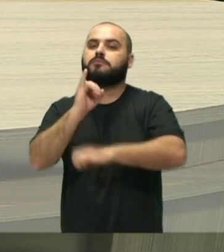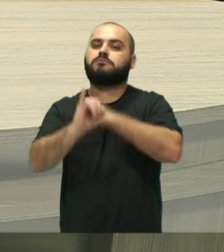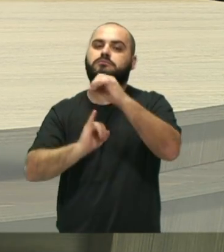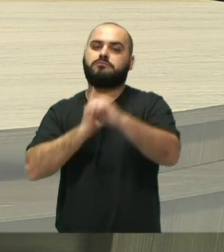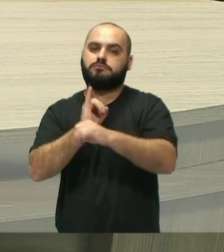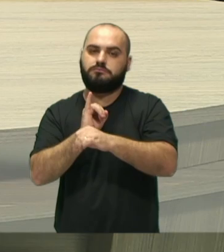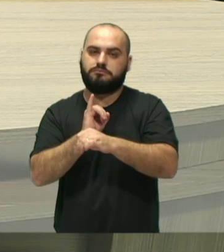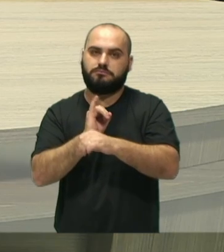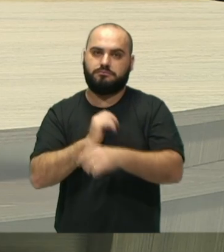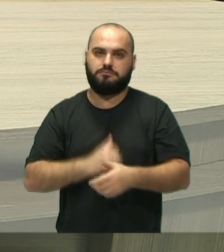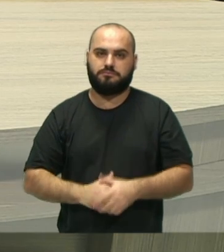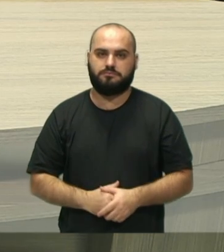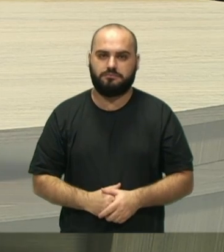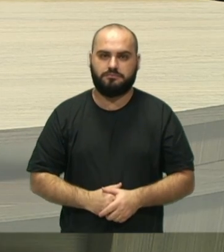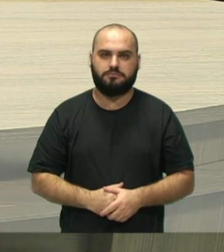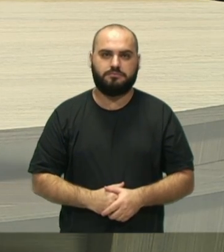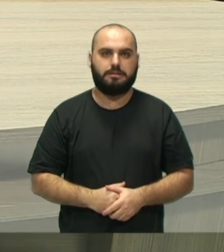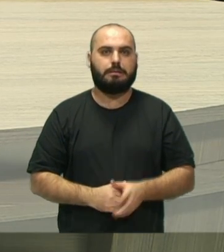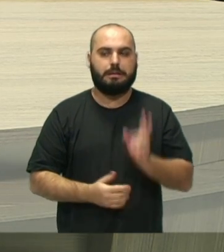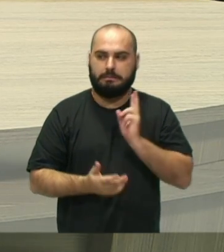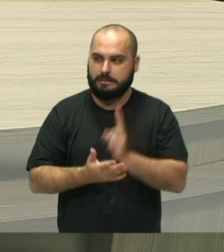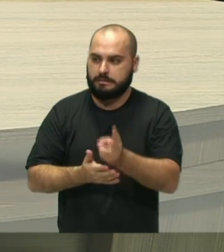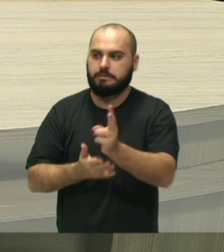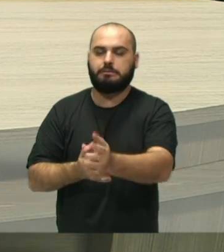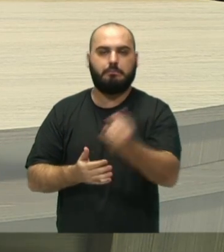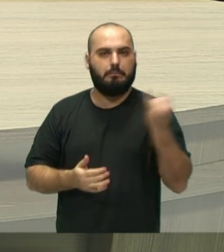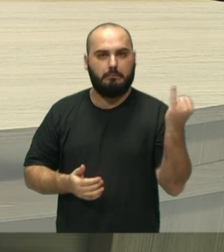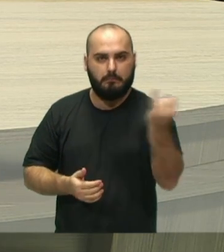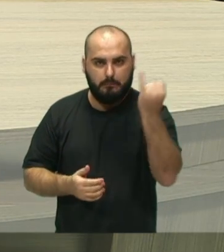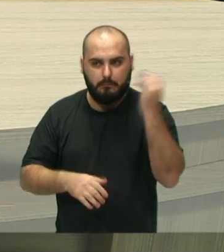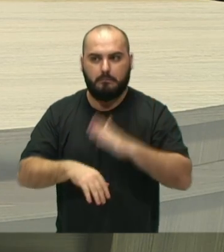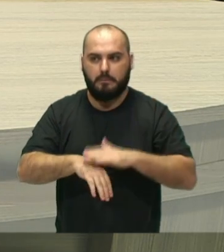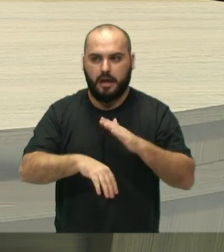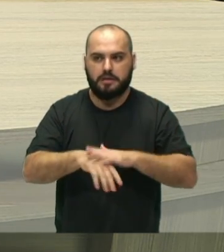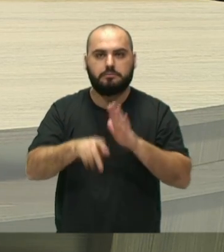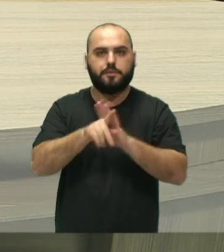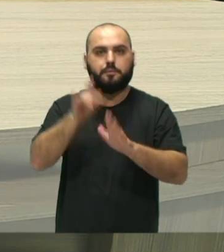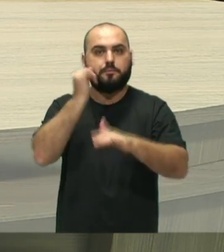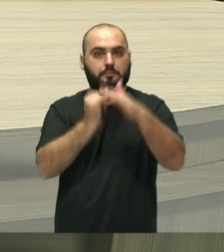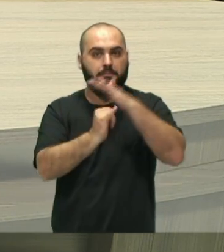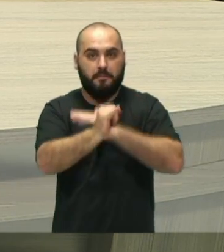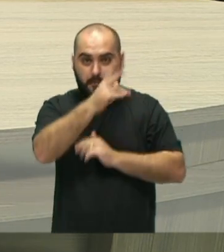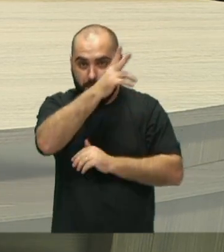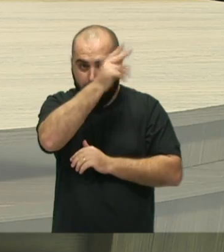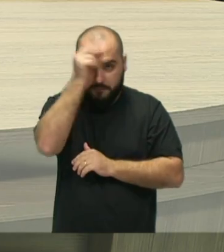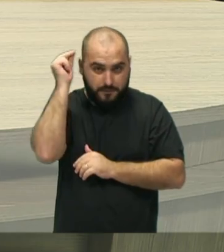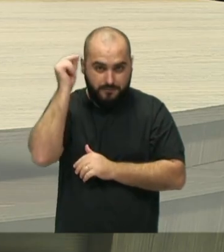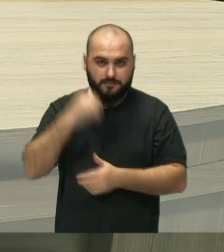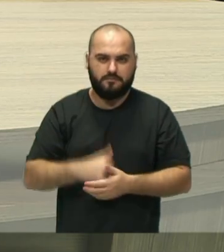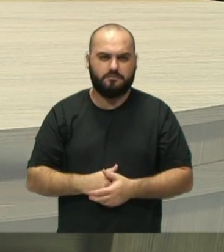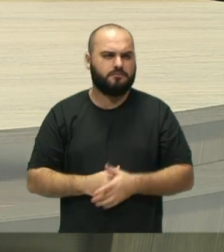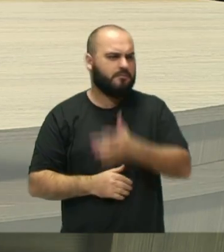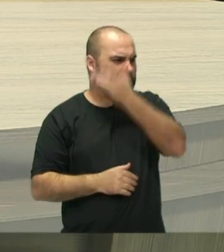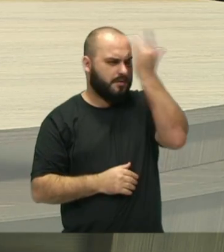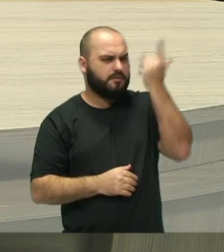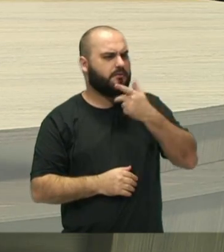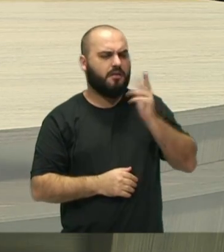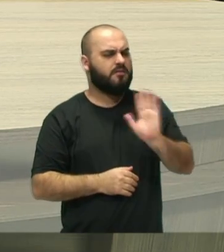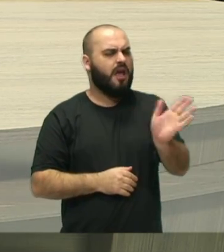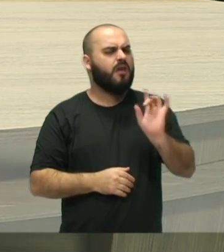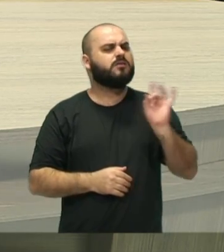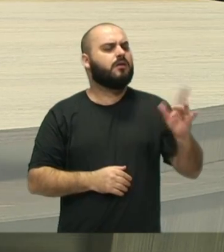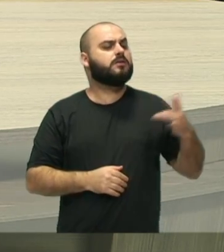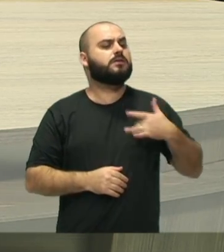E cada vez é mais importante ainda o investimento público, né? As pessoas dizem assim, não, tem que gastar dinheiro só com a saúde, vai